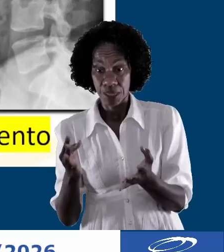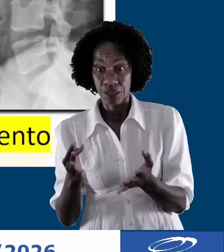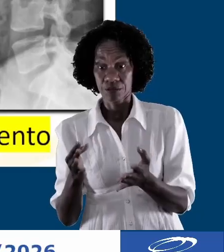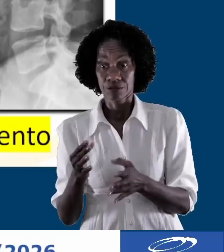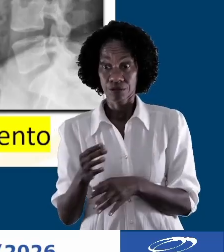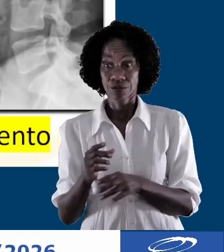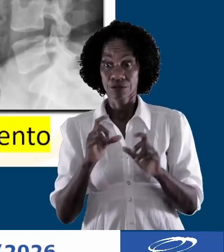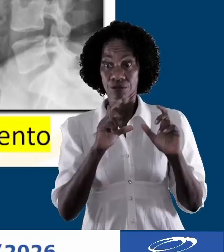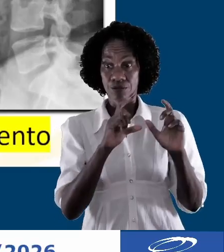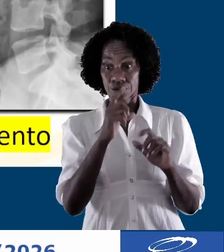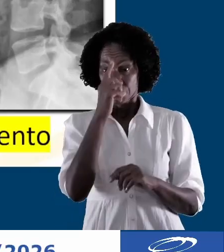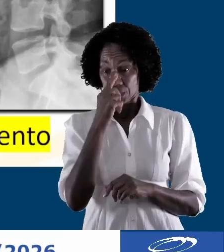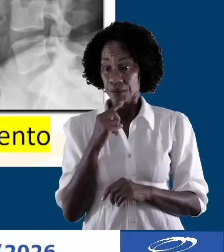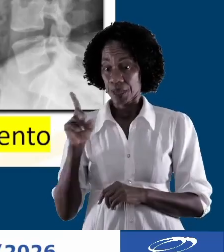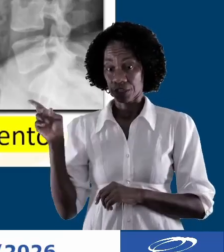e está curada da tuberculose.